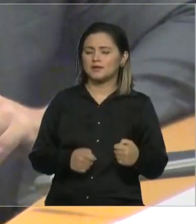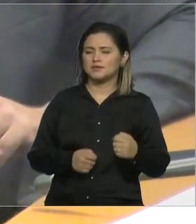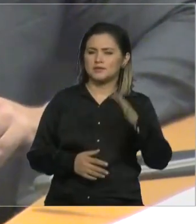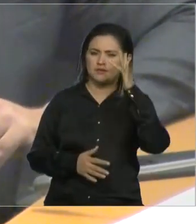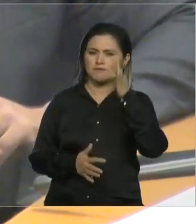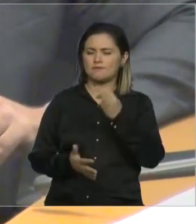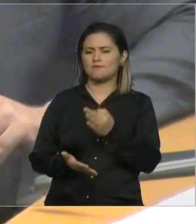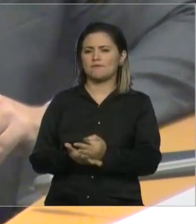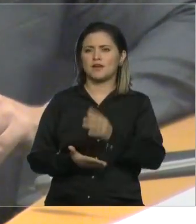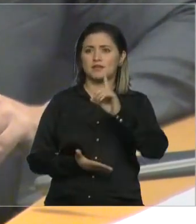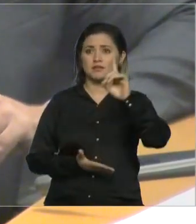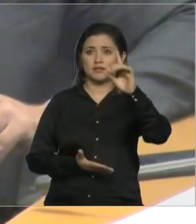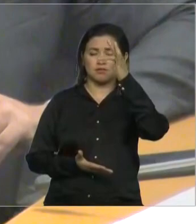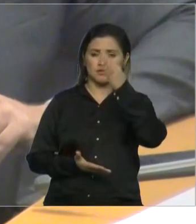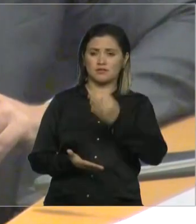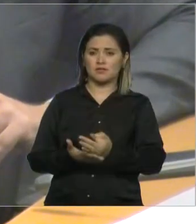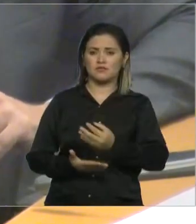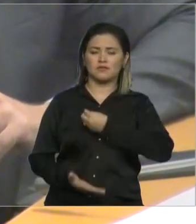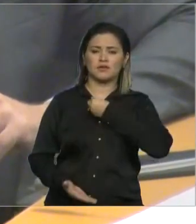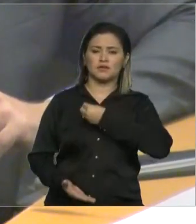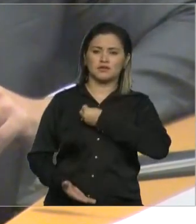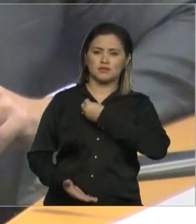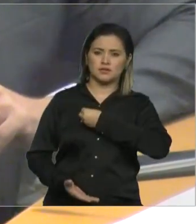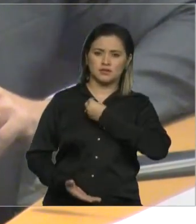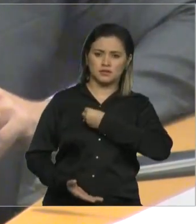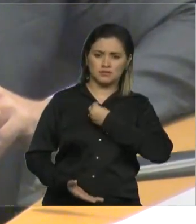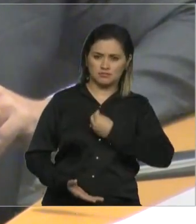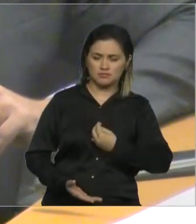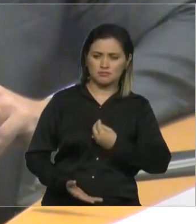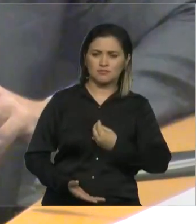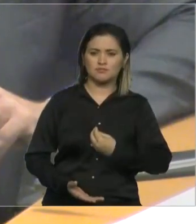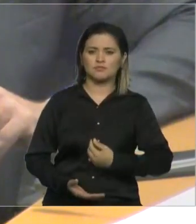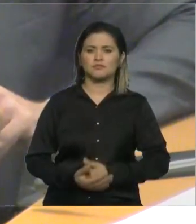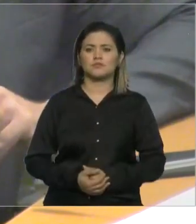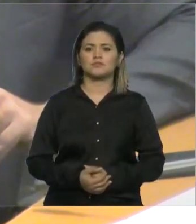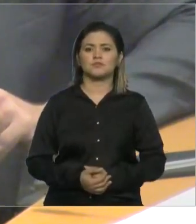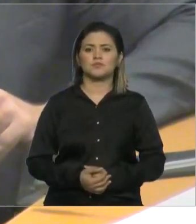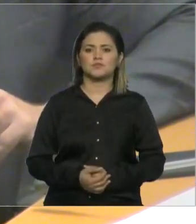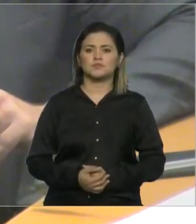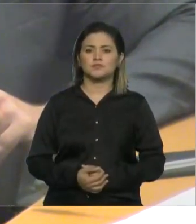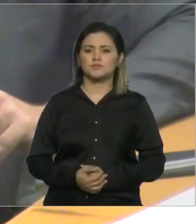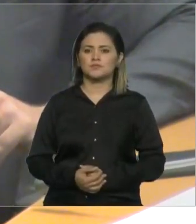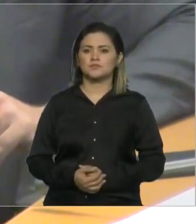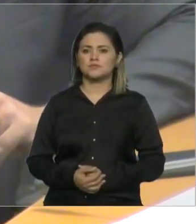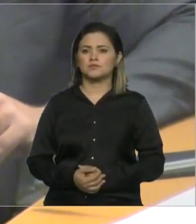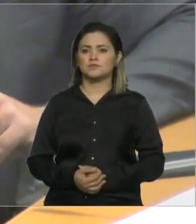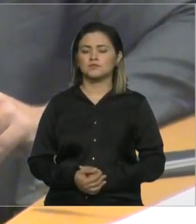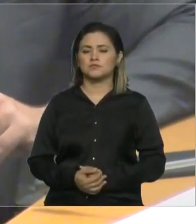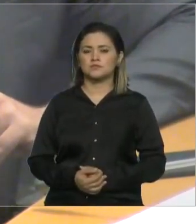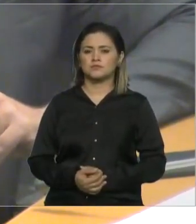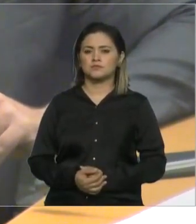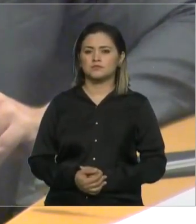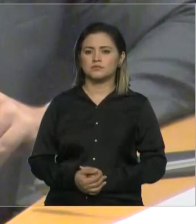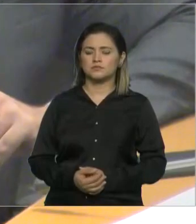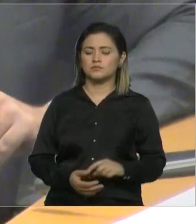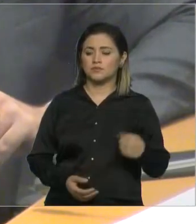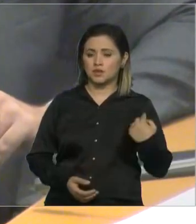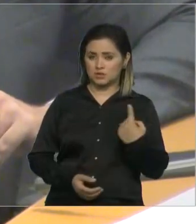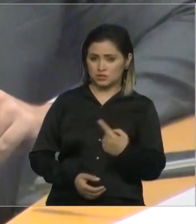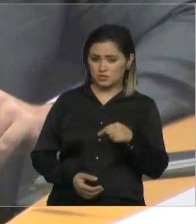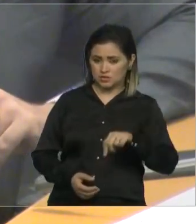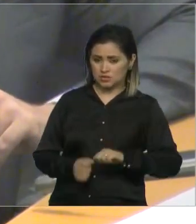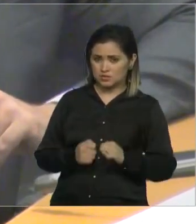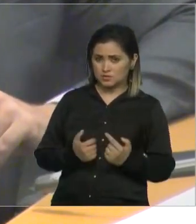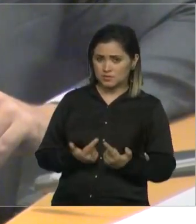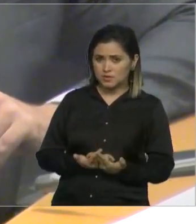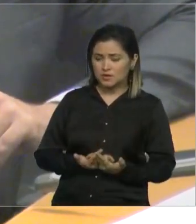vida e continuar sempre cumprindo a sua missão. Quero dizer que para nós desta casa, uma das